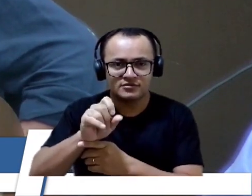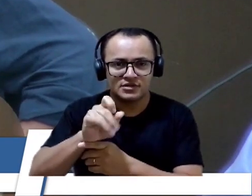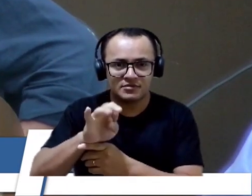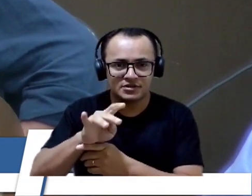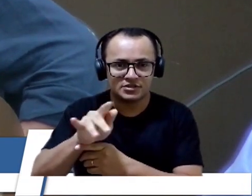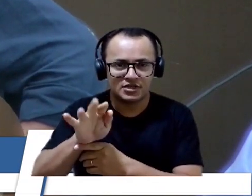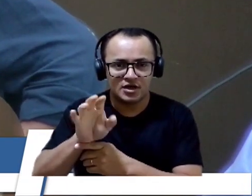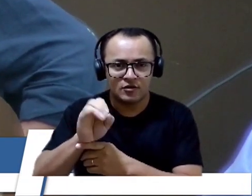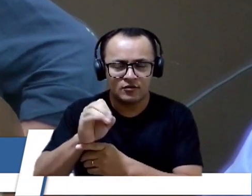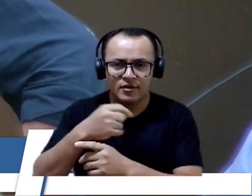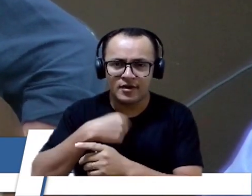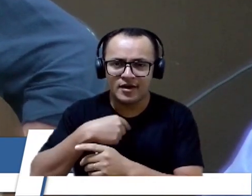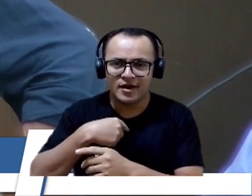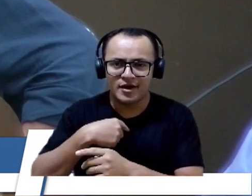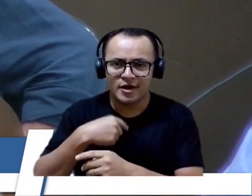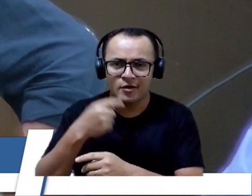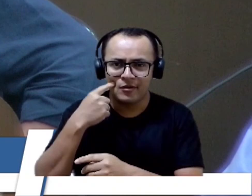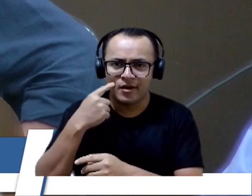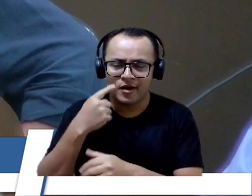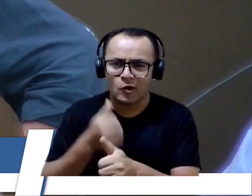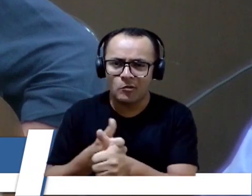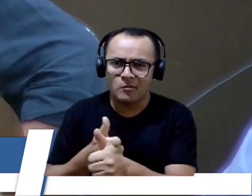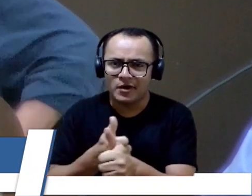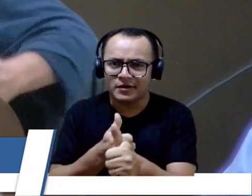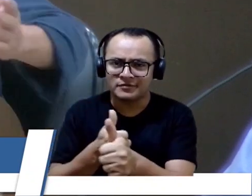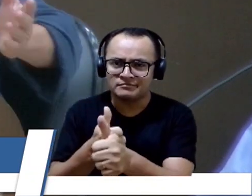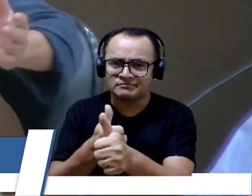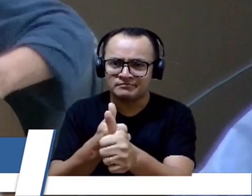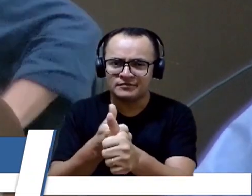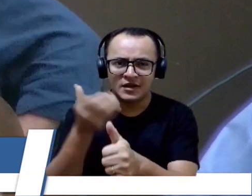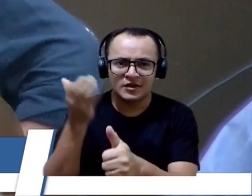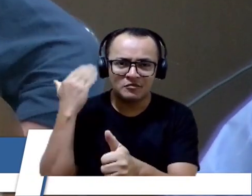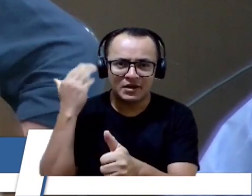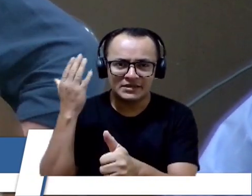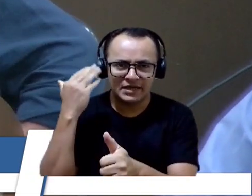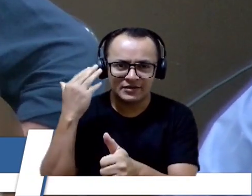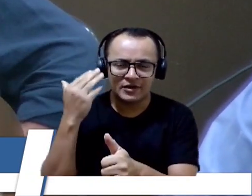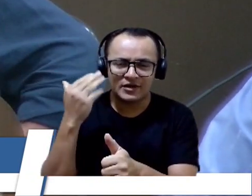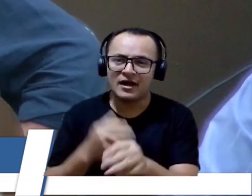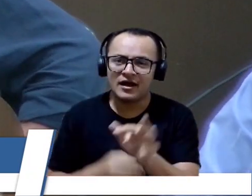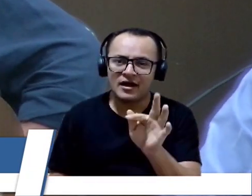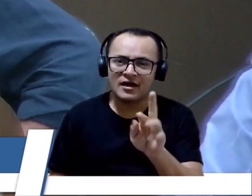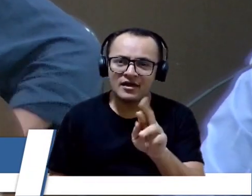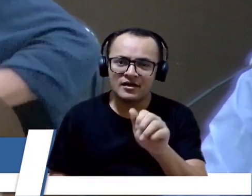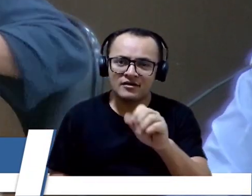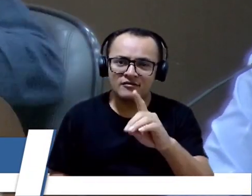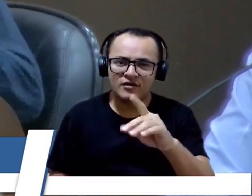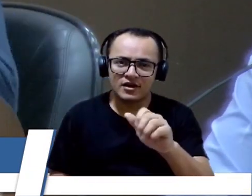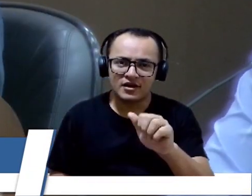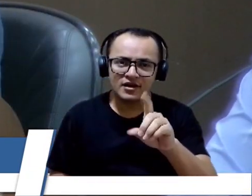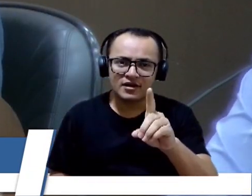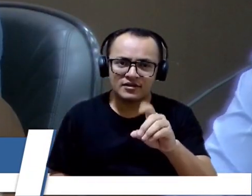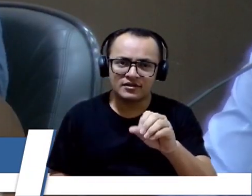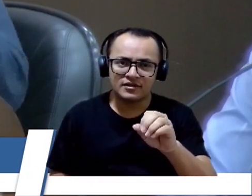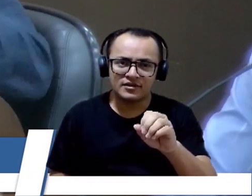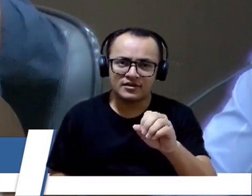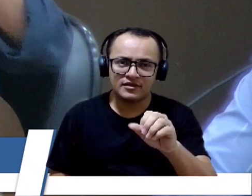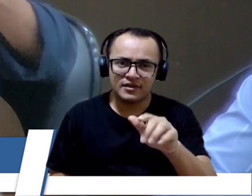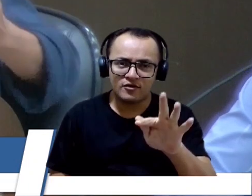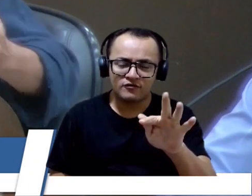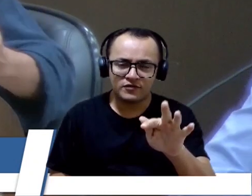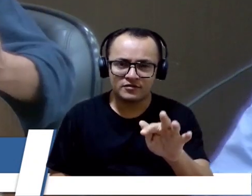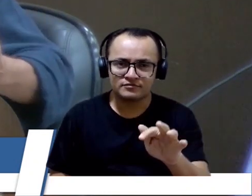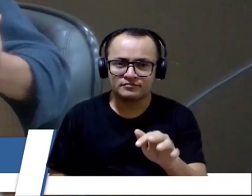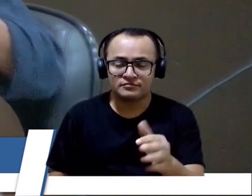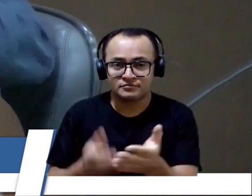do pessoal da Doga Farma, que antes era Franca Delphi. Começou ali na Vila São Sebastião e depois, se eu não me engano,